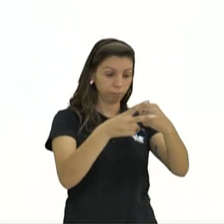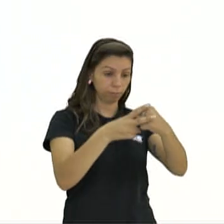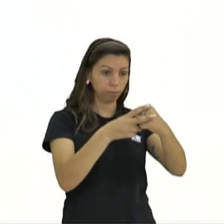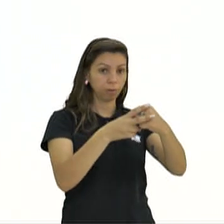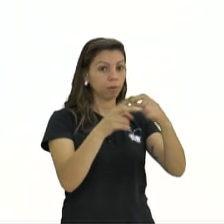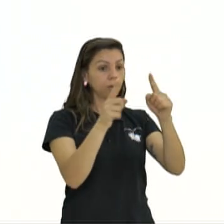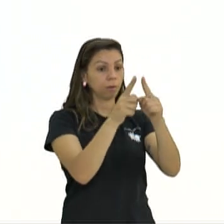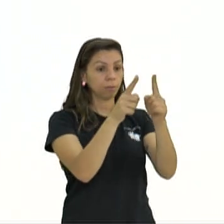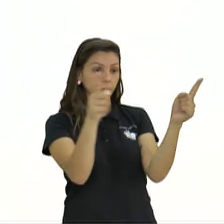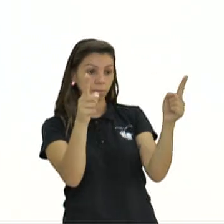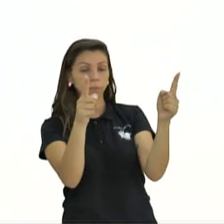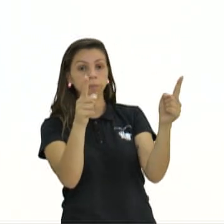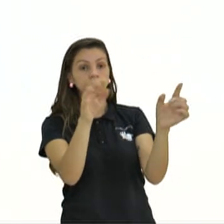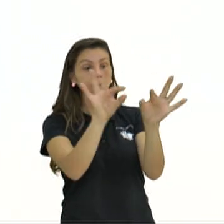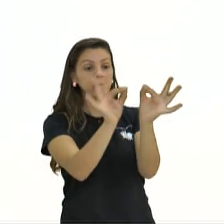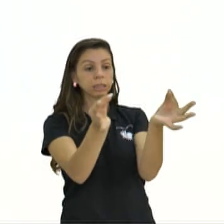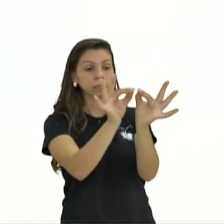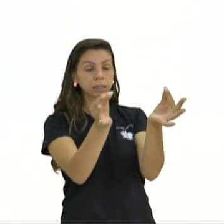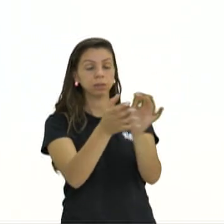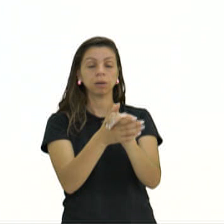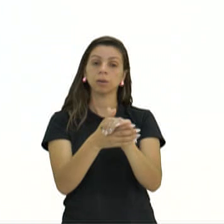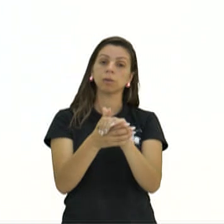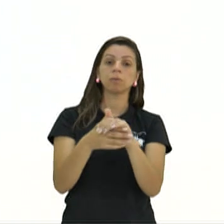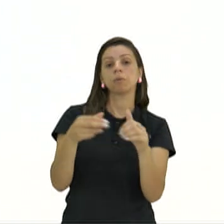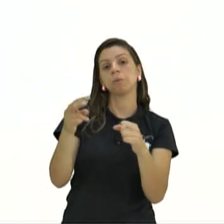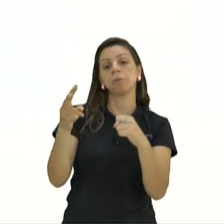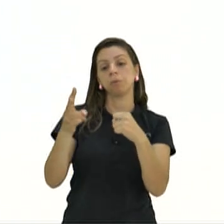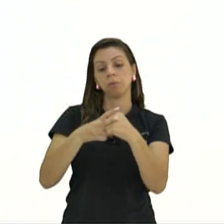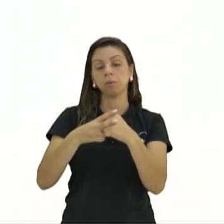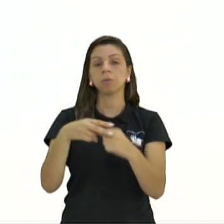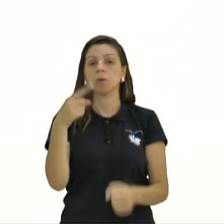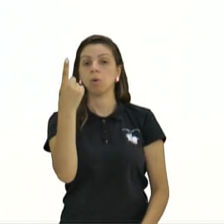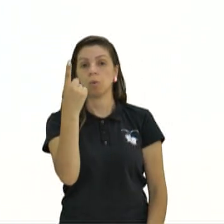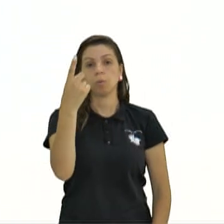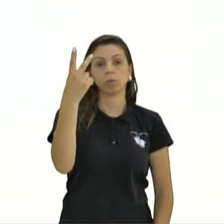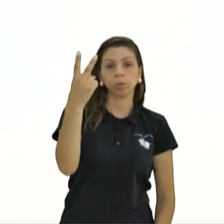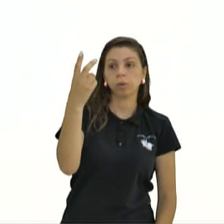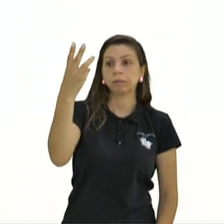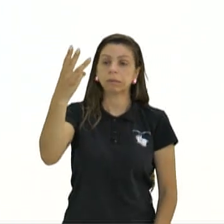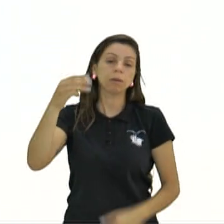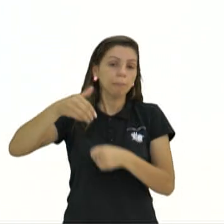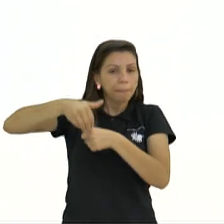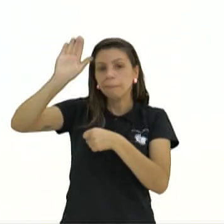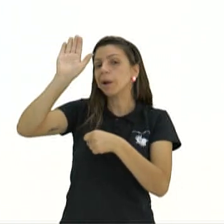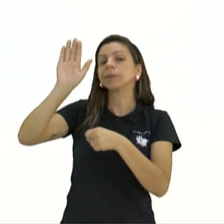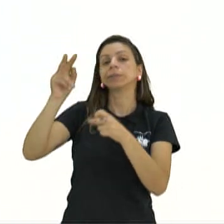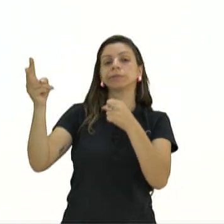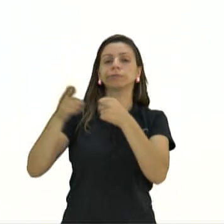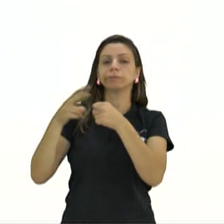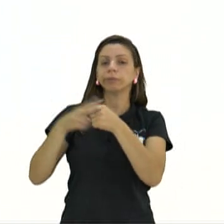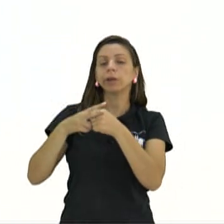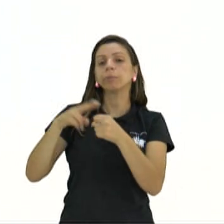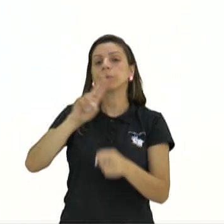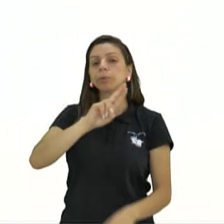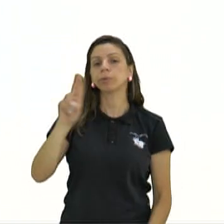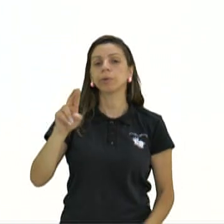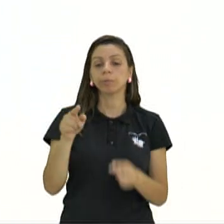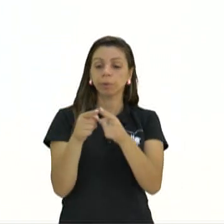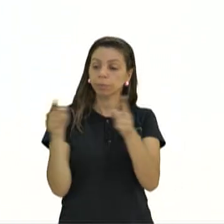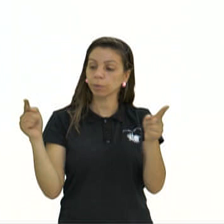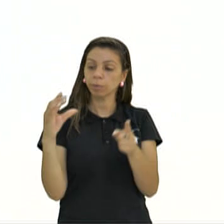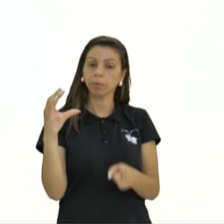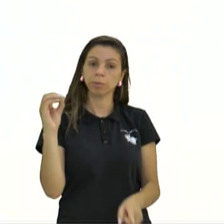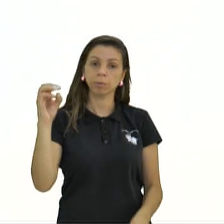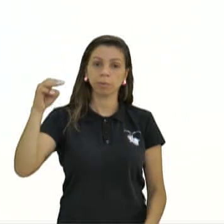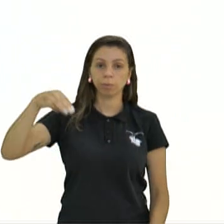período simples. Quando contém dois ou mais verbos, é chamado de período composto. Como assim, professora?